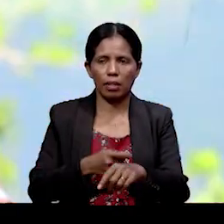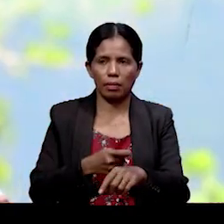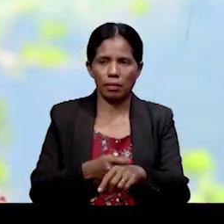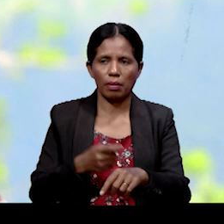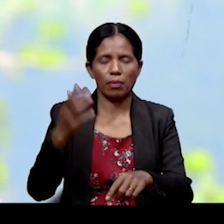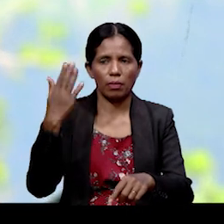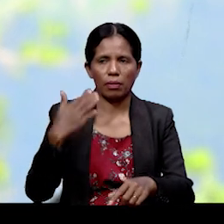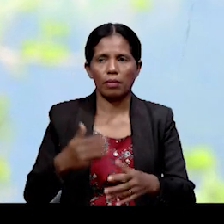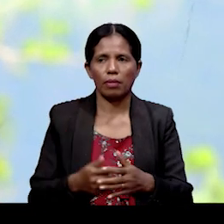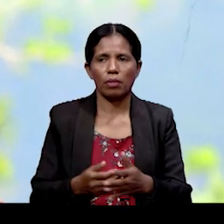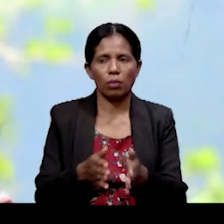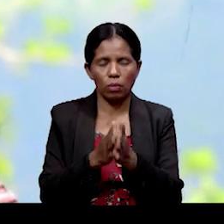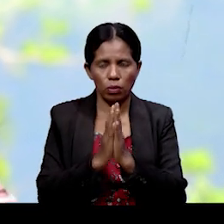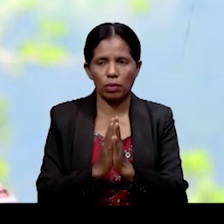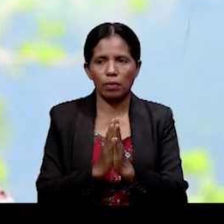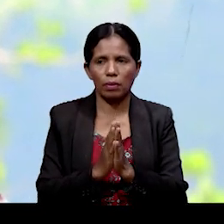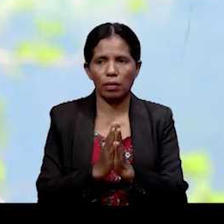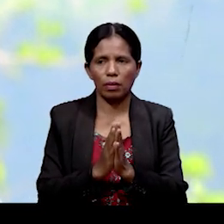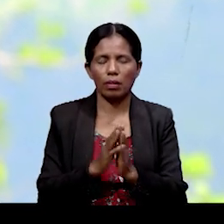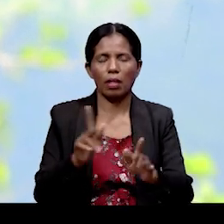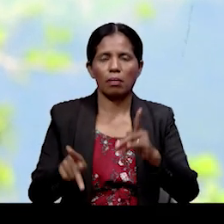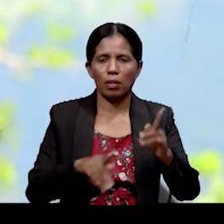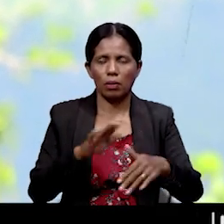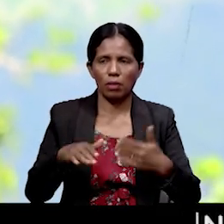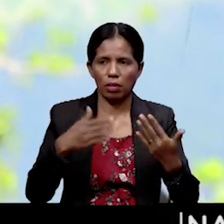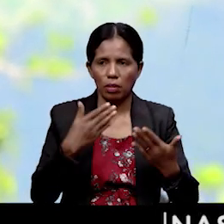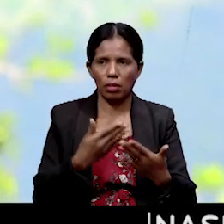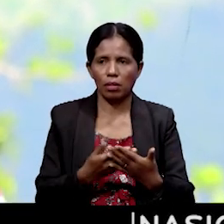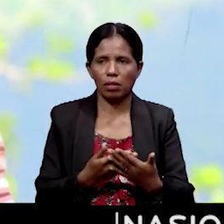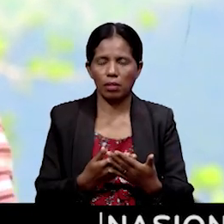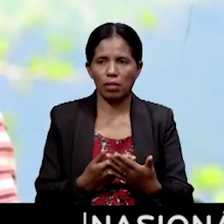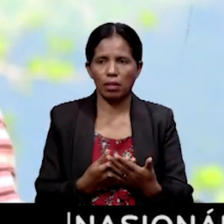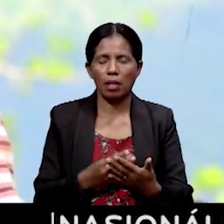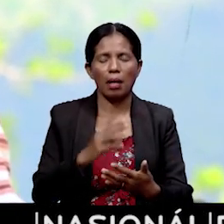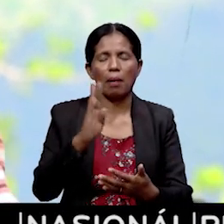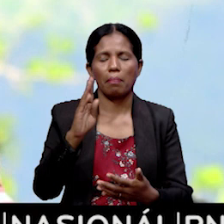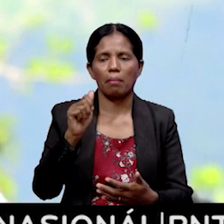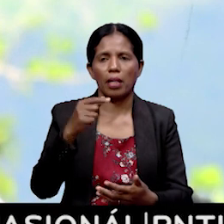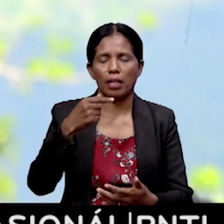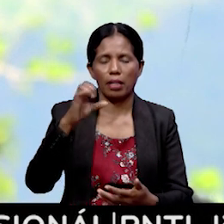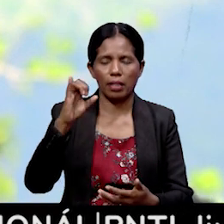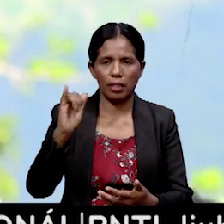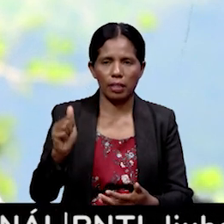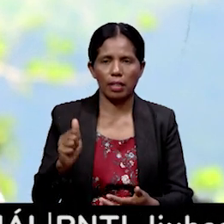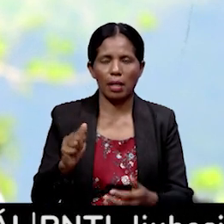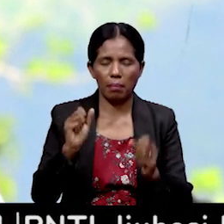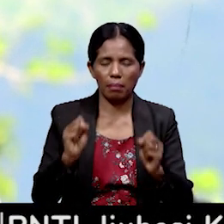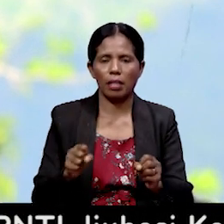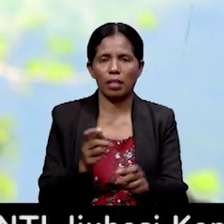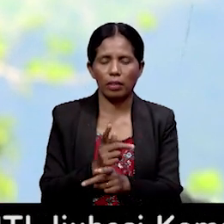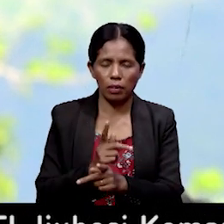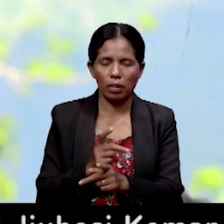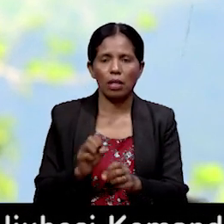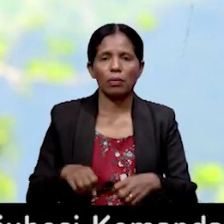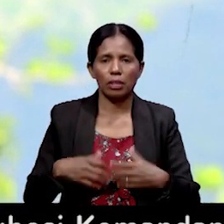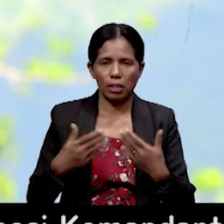pasar de doni husuba comunidade sira parte bagia parte laga bele cuidado halusama